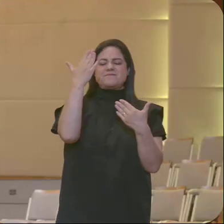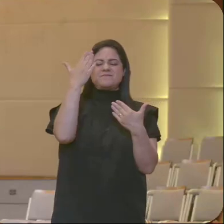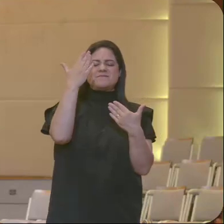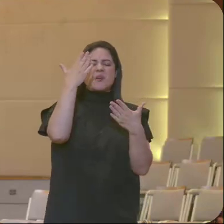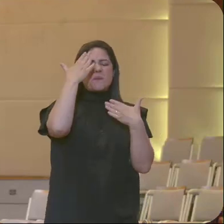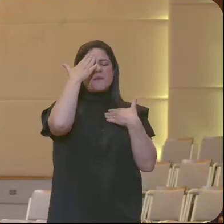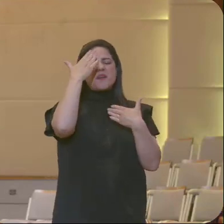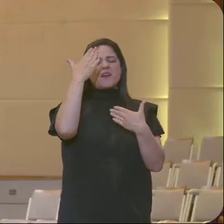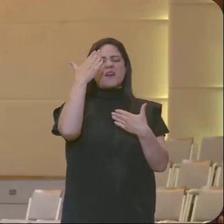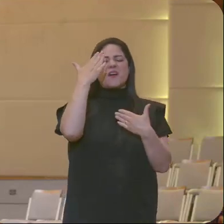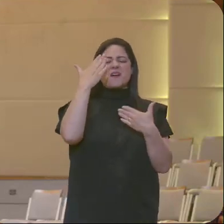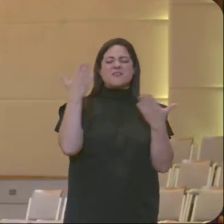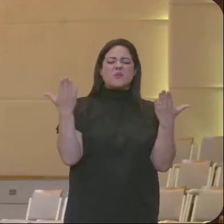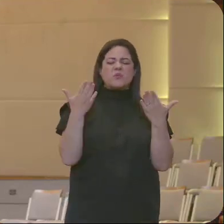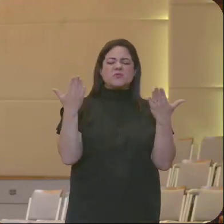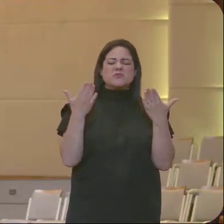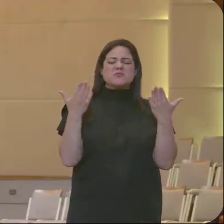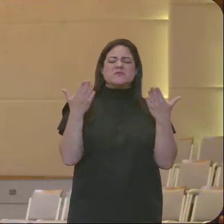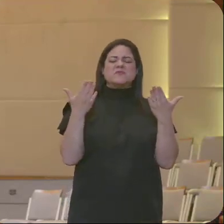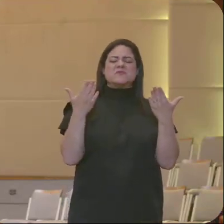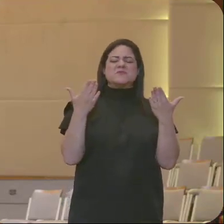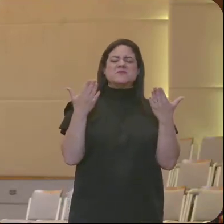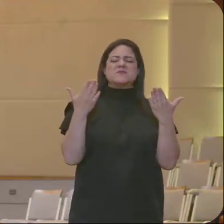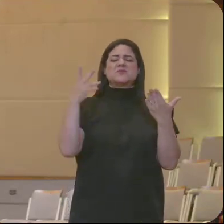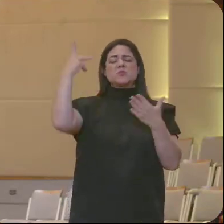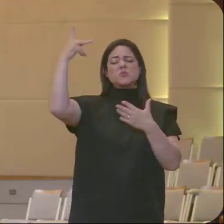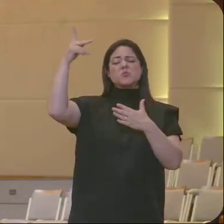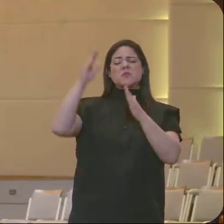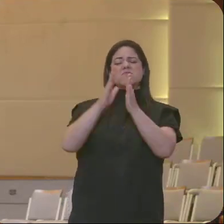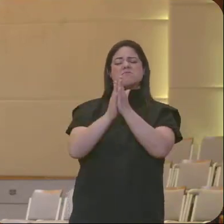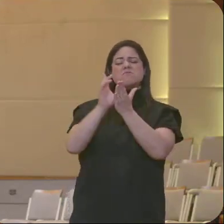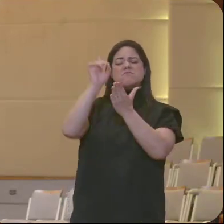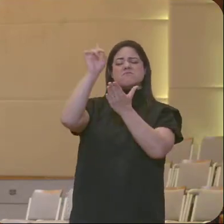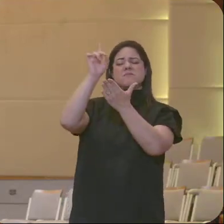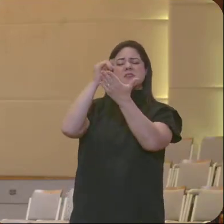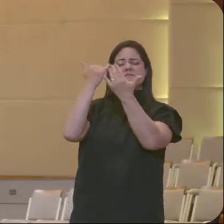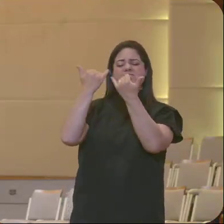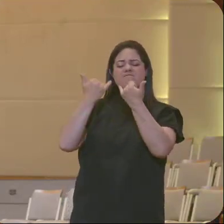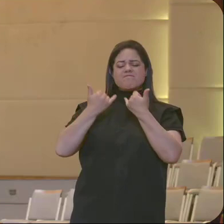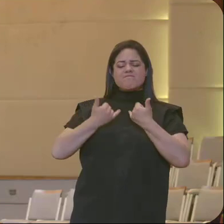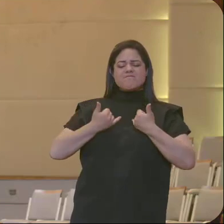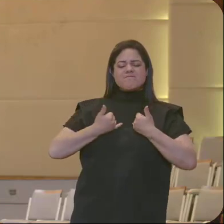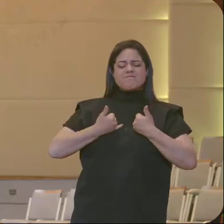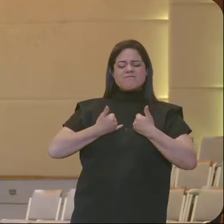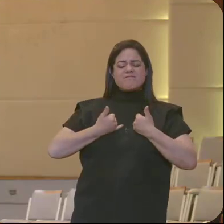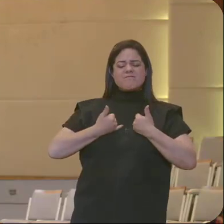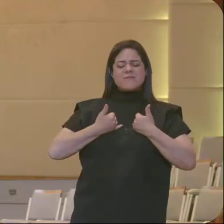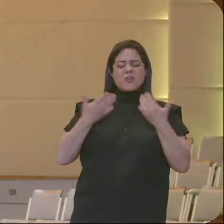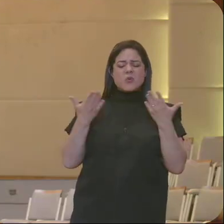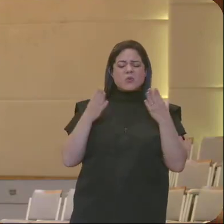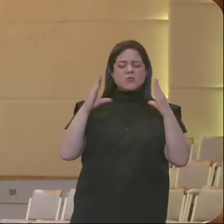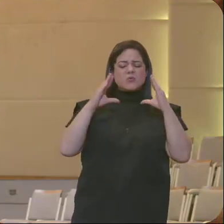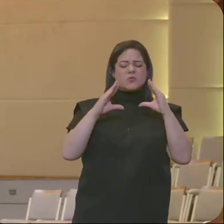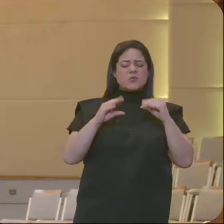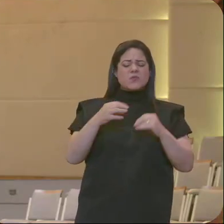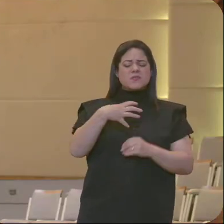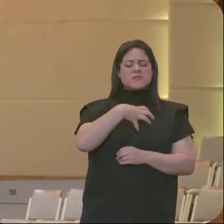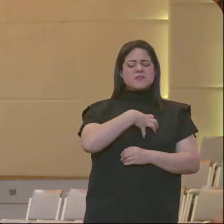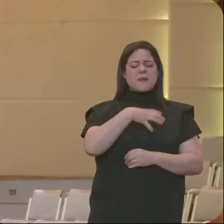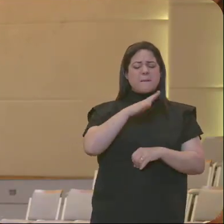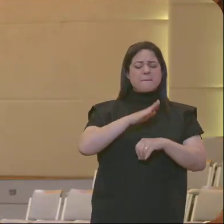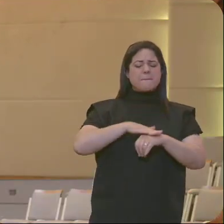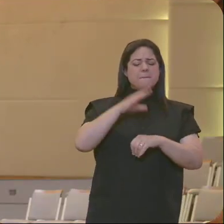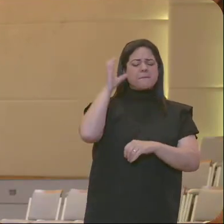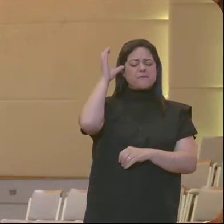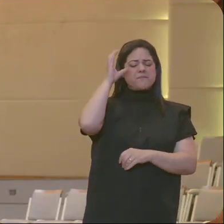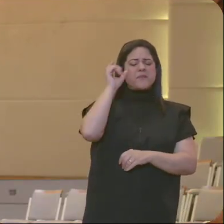Obrigado pela Tua palavra que ministra ao nosso coração. E a gente sai daqui, Pai, nessa noite mais consciente daquilo